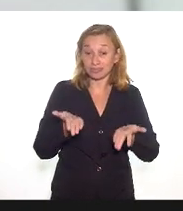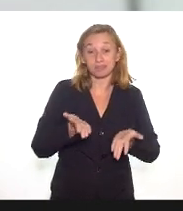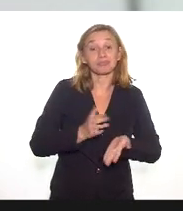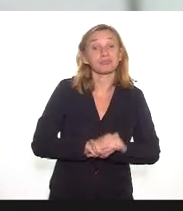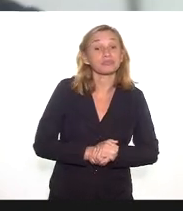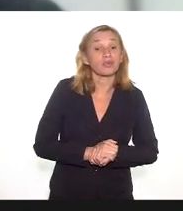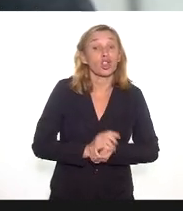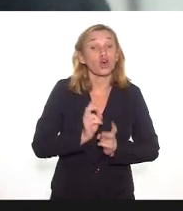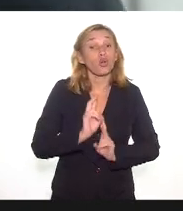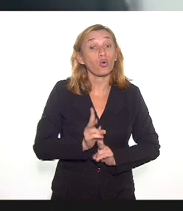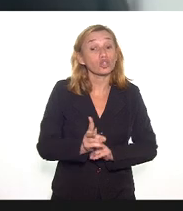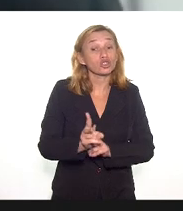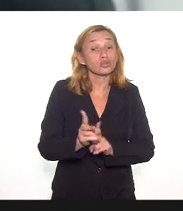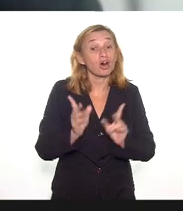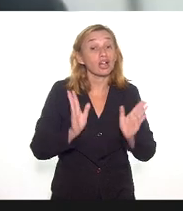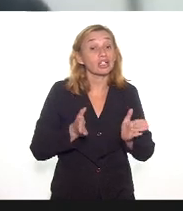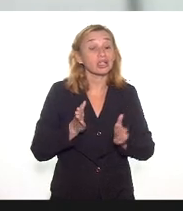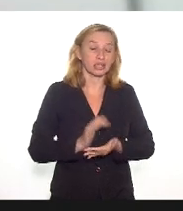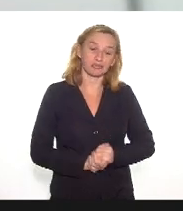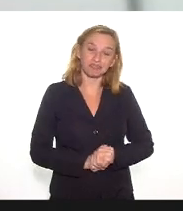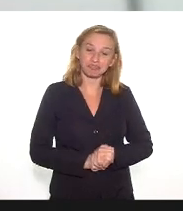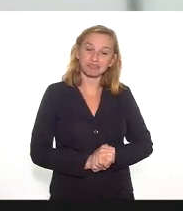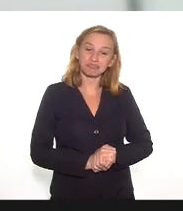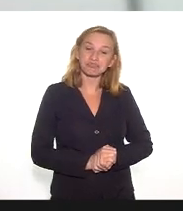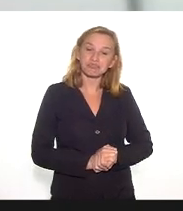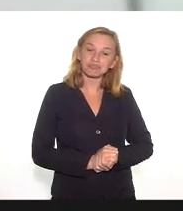e continuar aqui com as nossas